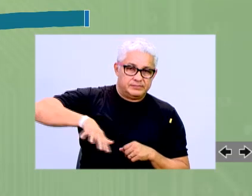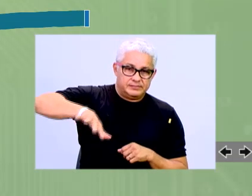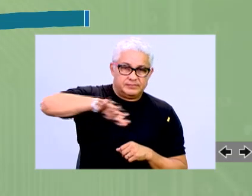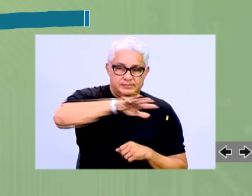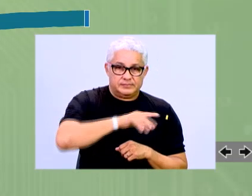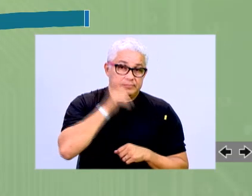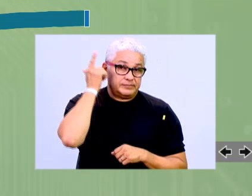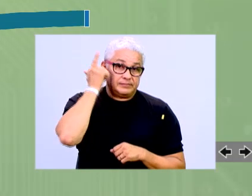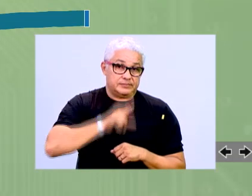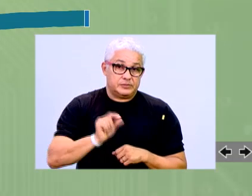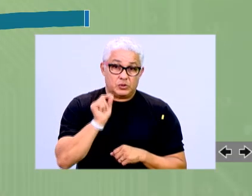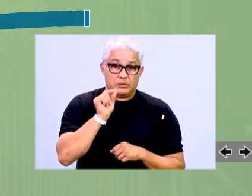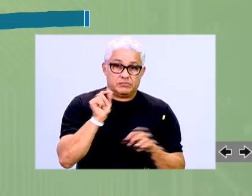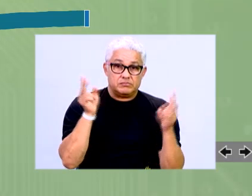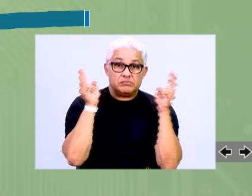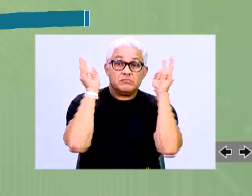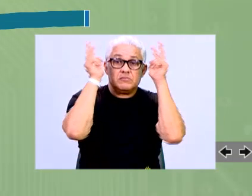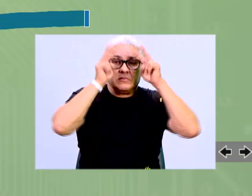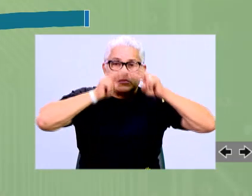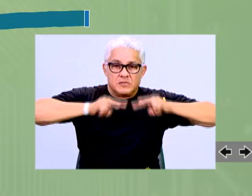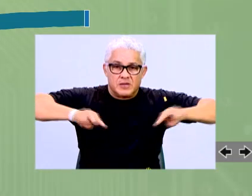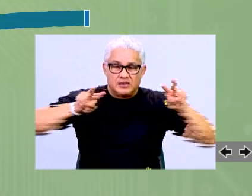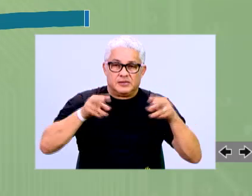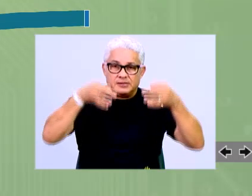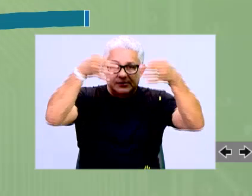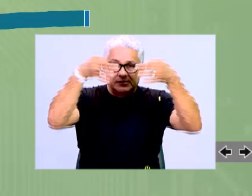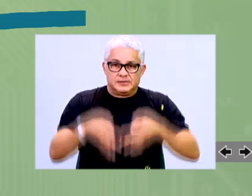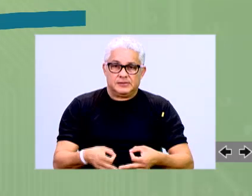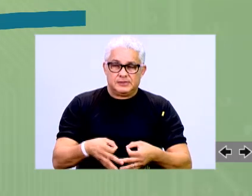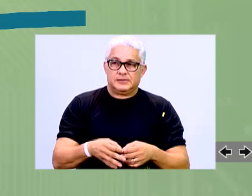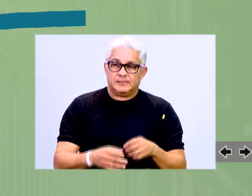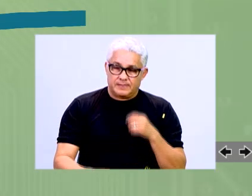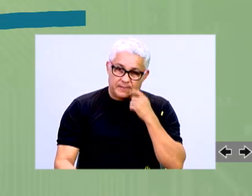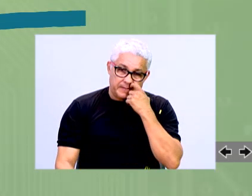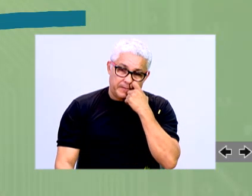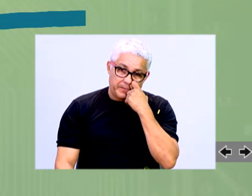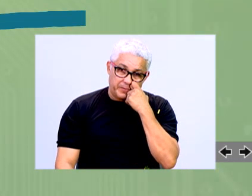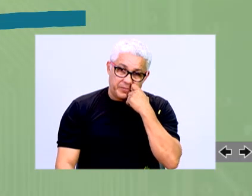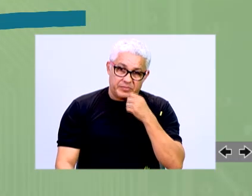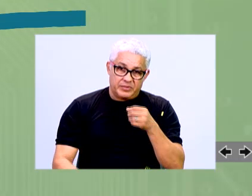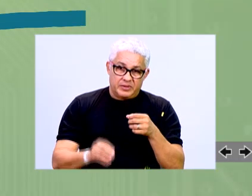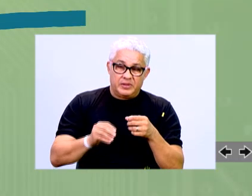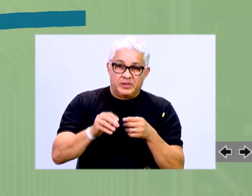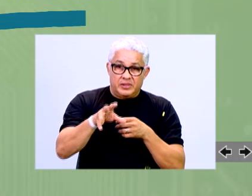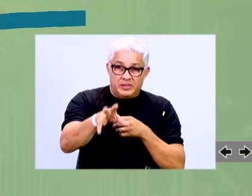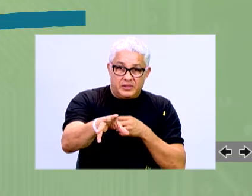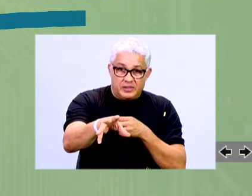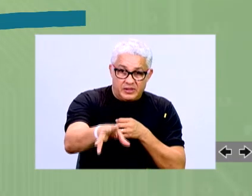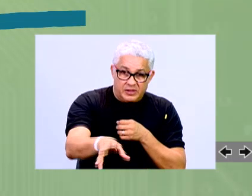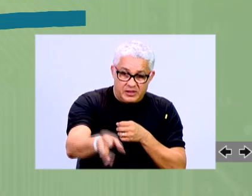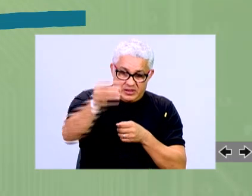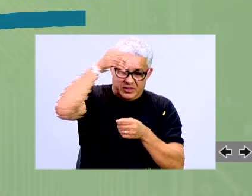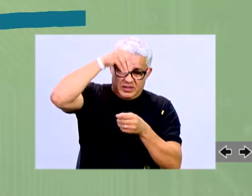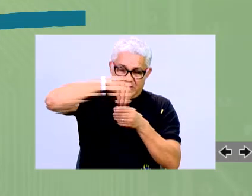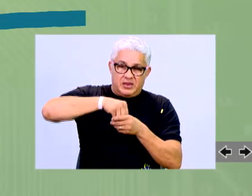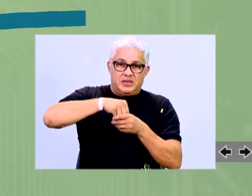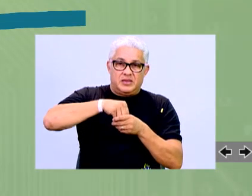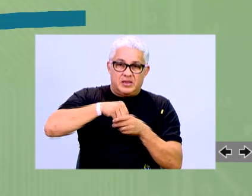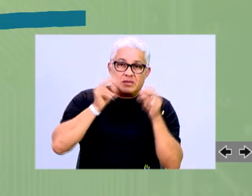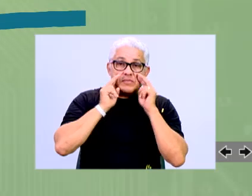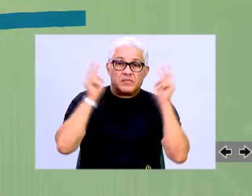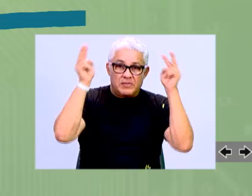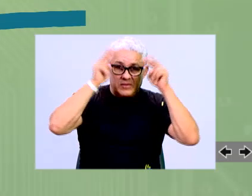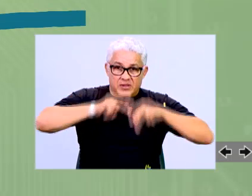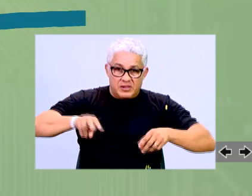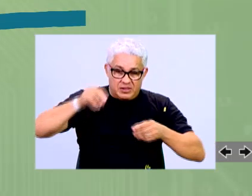vamos conseguir ver da forma correta, ou seja, de fora para dentro do sistema. E aí toda a narrativa